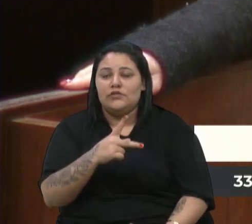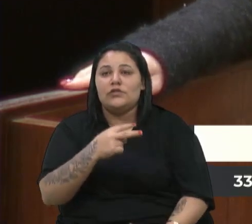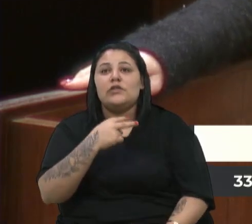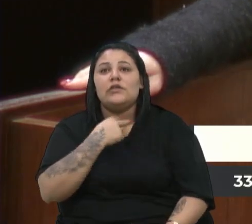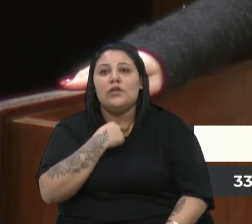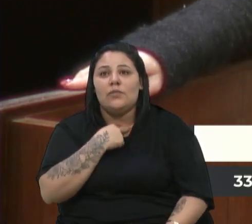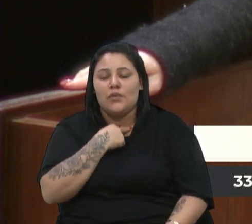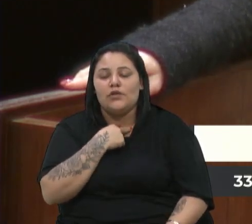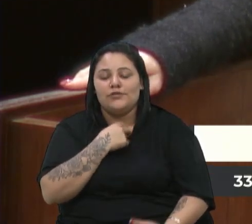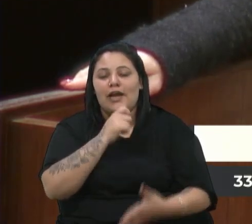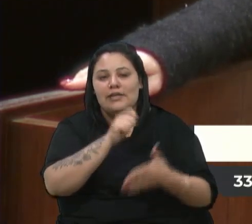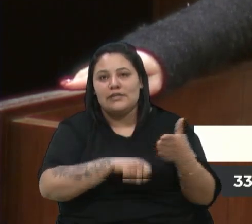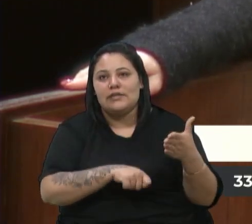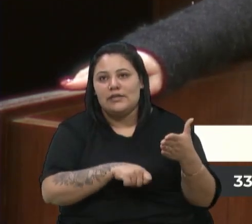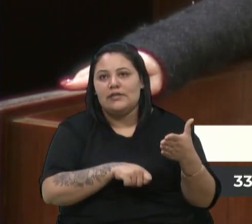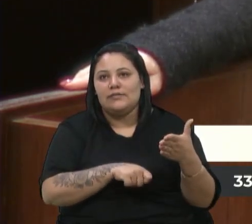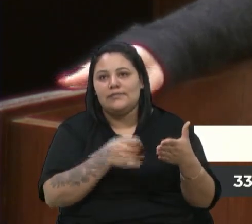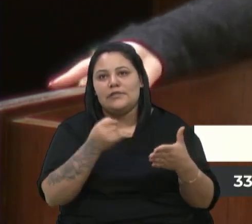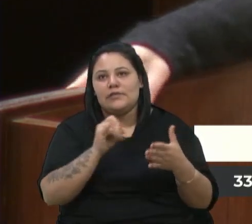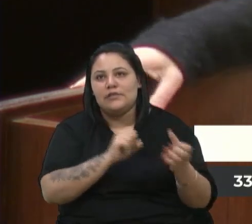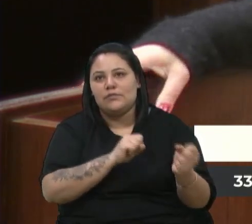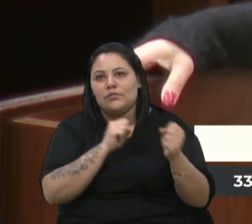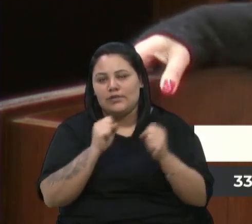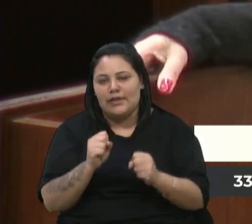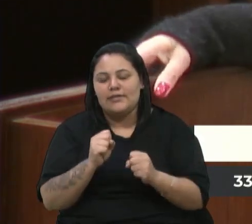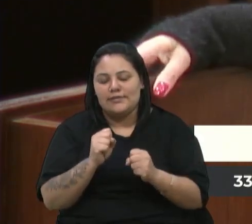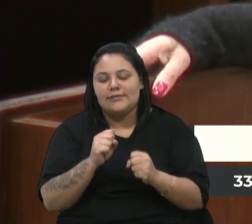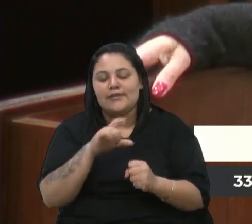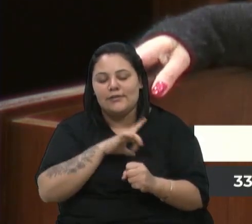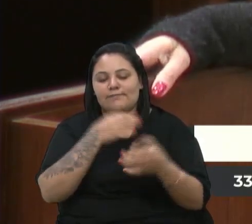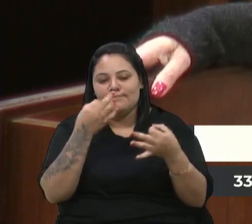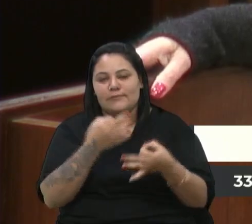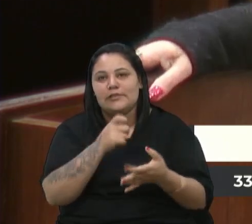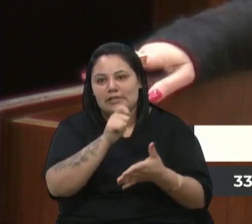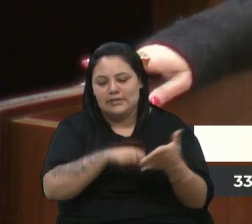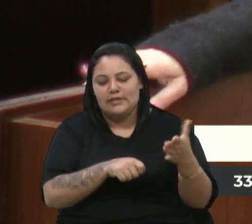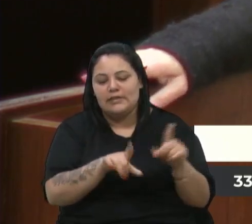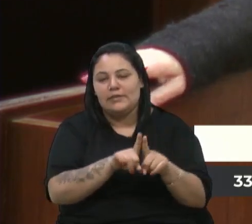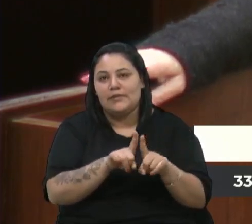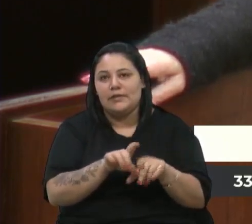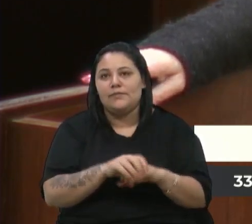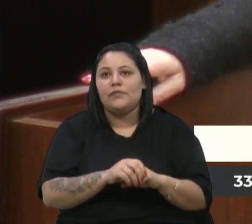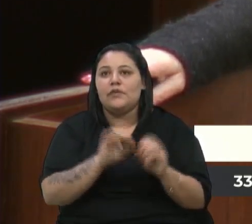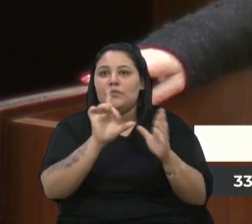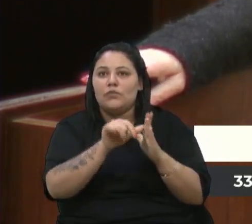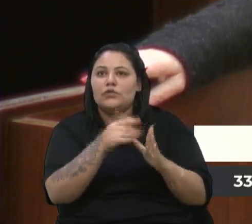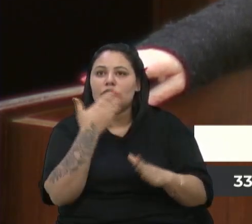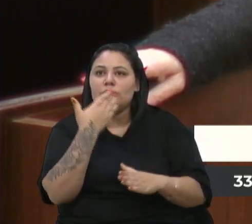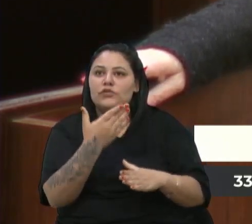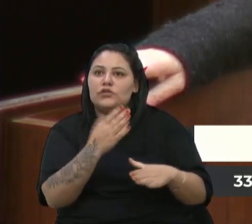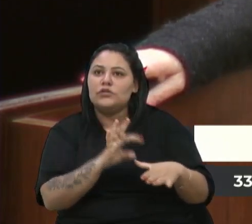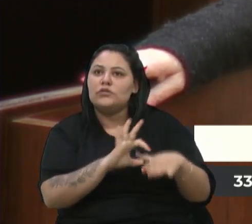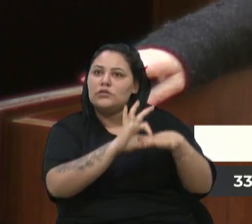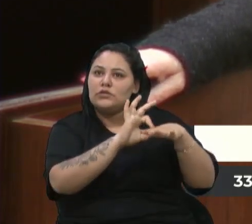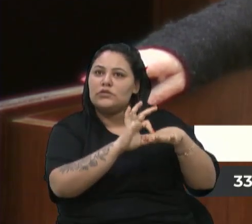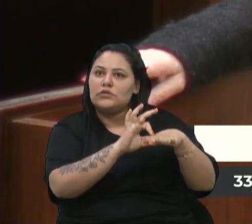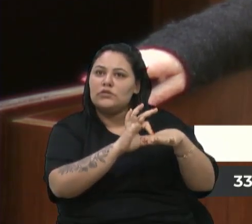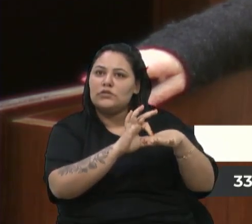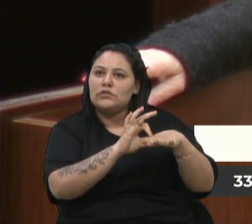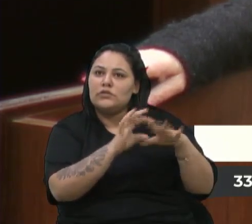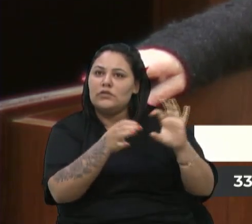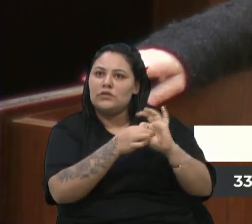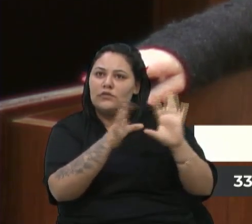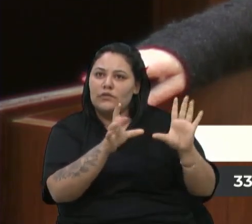pudesse, tenho certeza que assinaria. Depois eu vou pedir uma declaração de líder, então vou dar os apartes na ordem